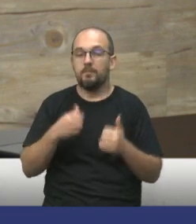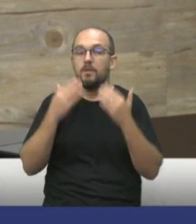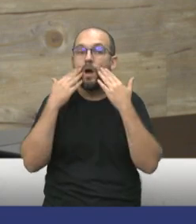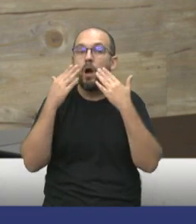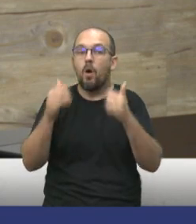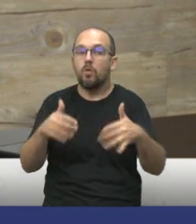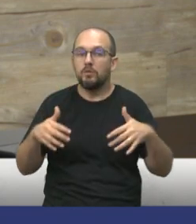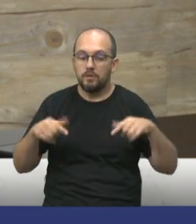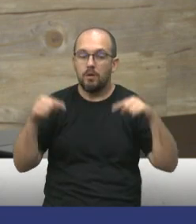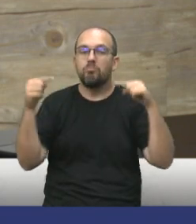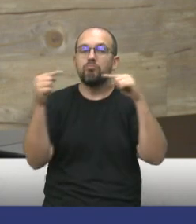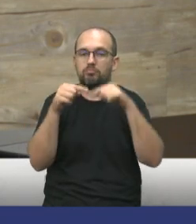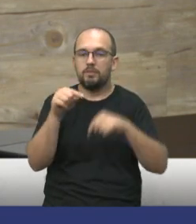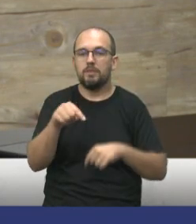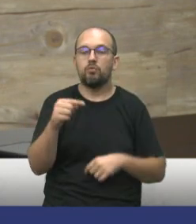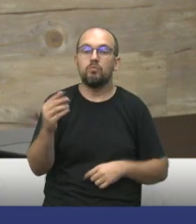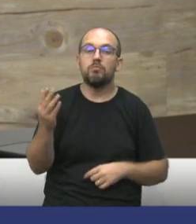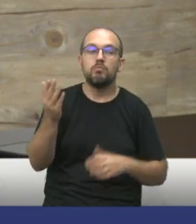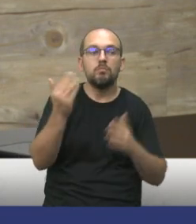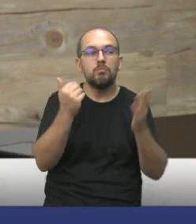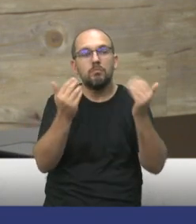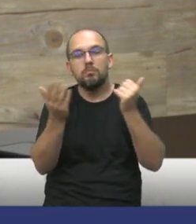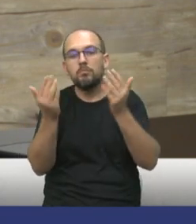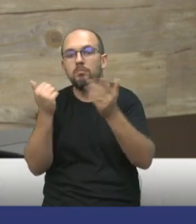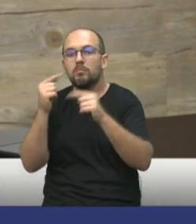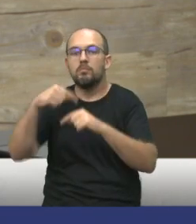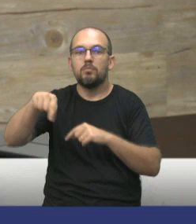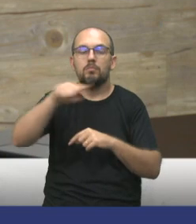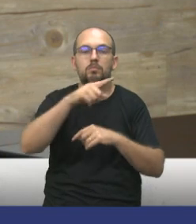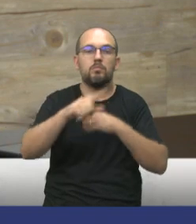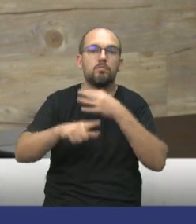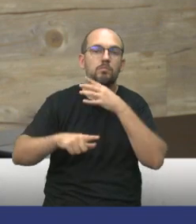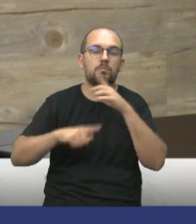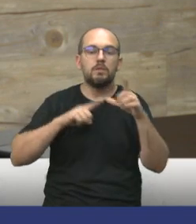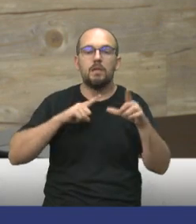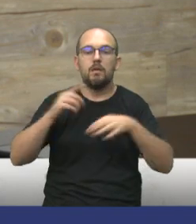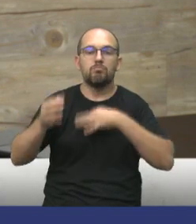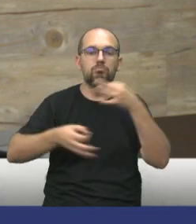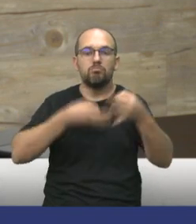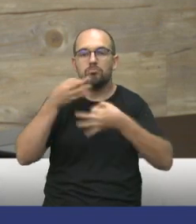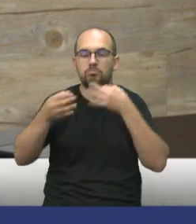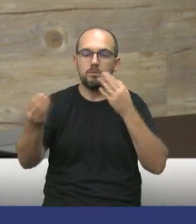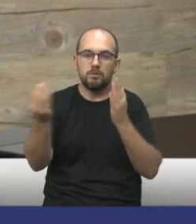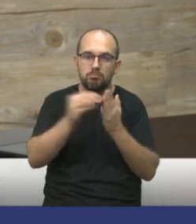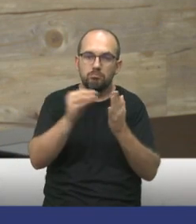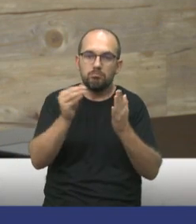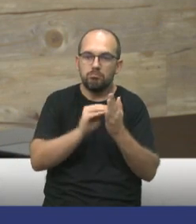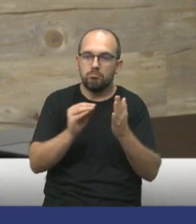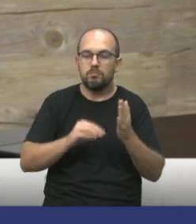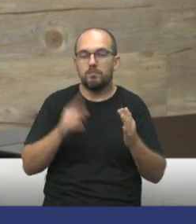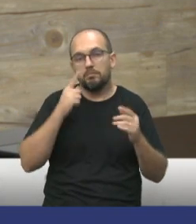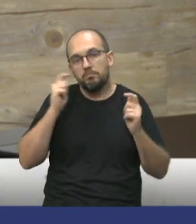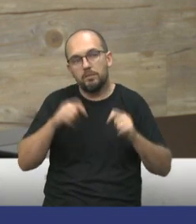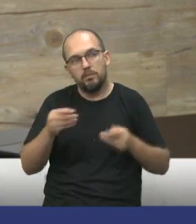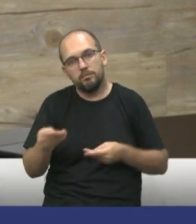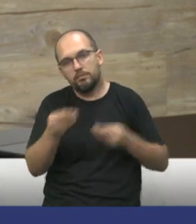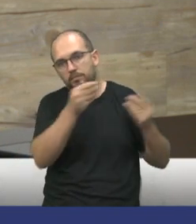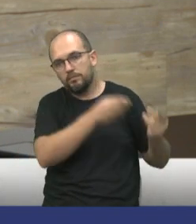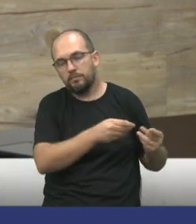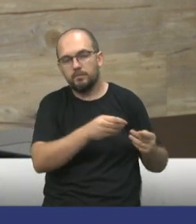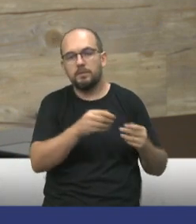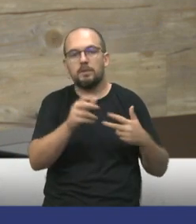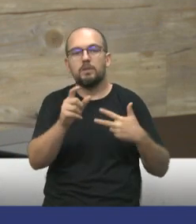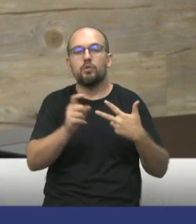acontece para isso, para trazer aquilo que vocês têm de carência, para que a gente possa realmente está encaminhando para o